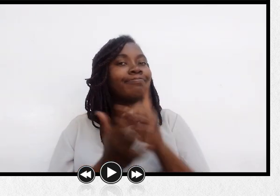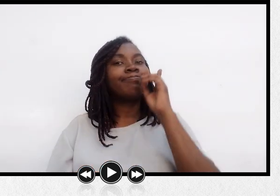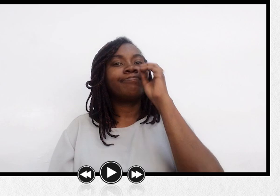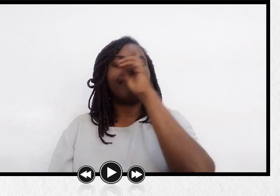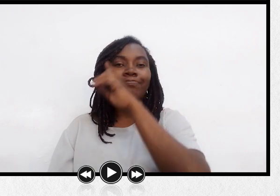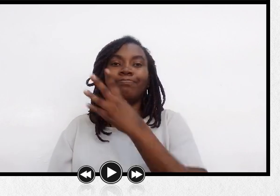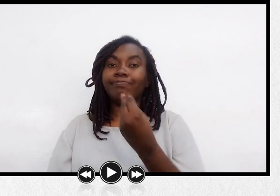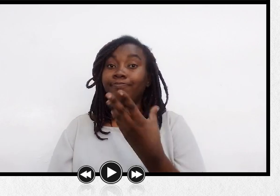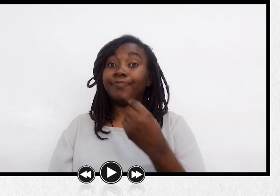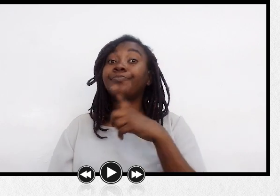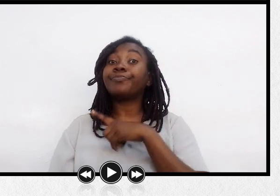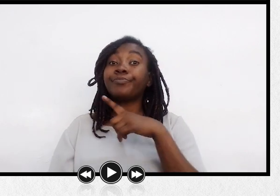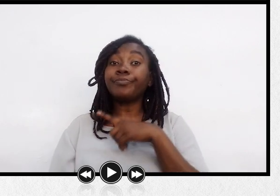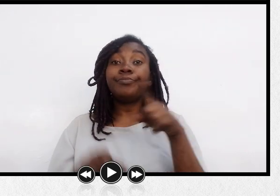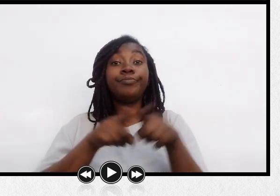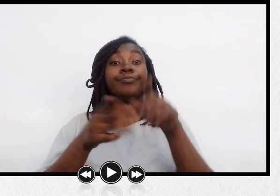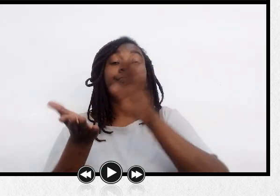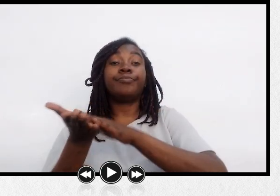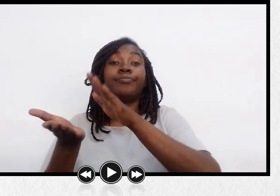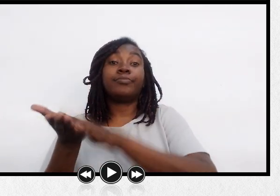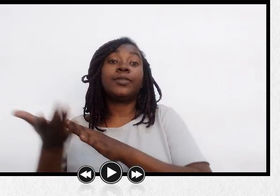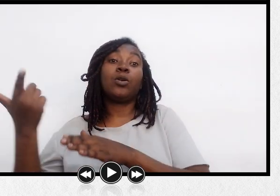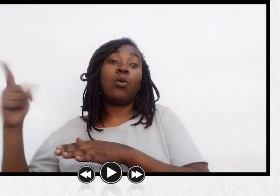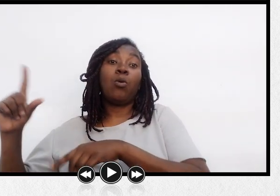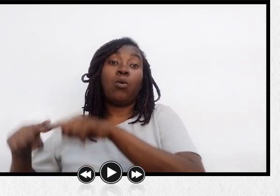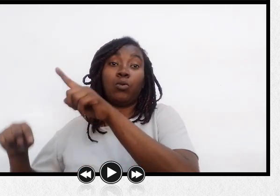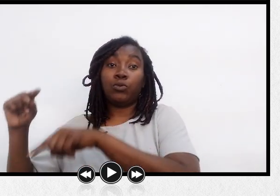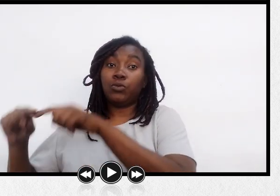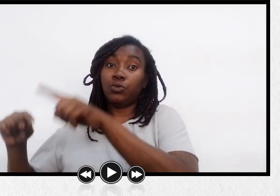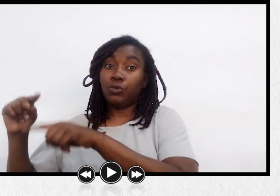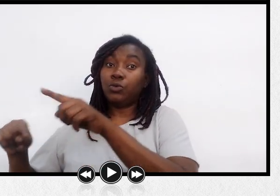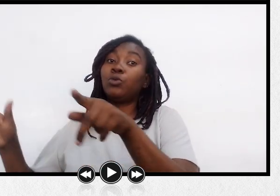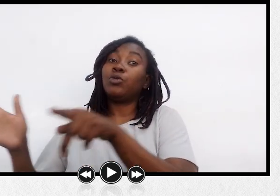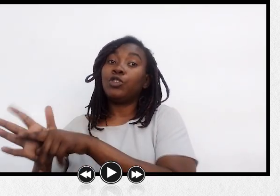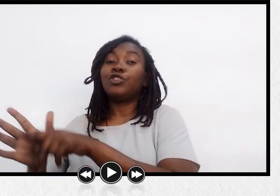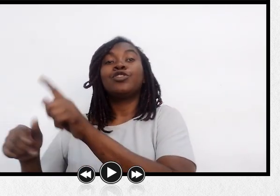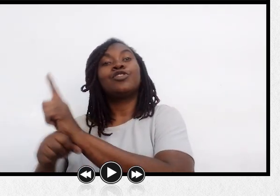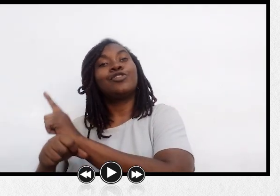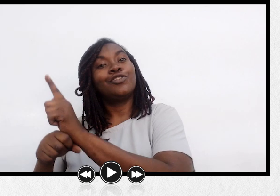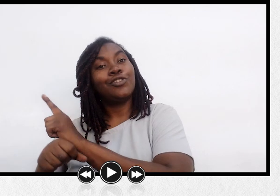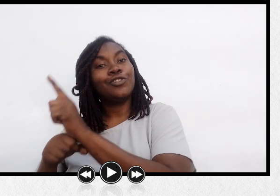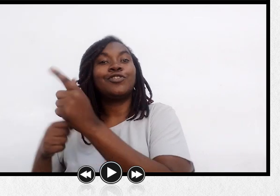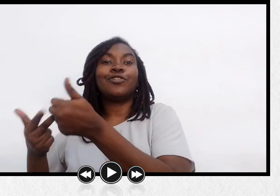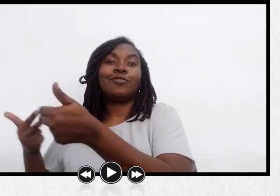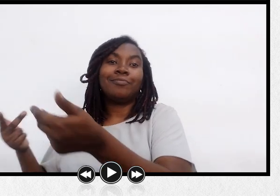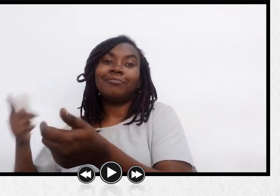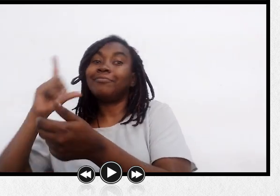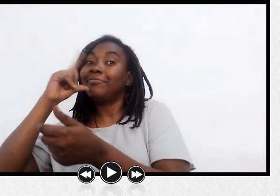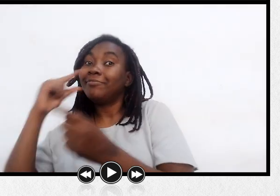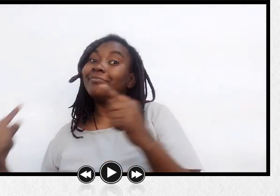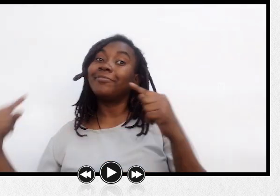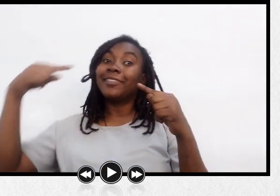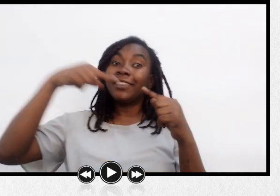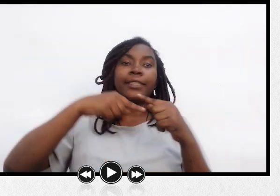crítica. E nós temos a cobrança, que é um outro instrumento de gestão de recursos hídricos, que está contemplado tanto